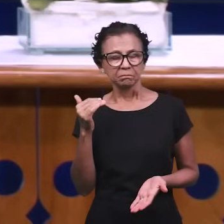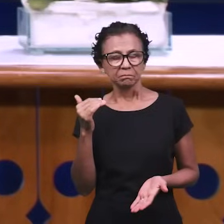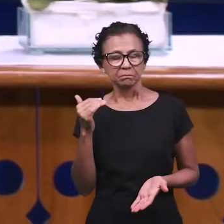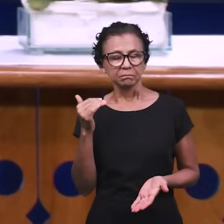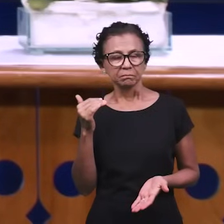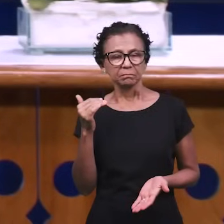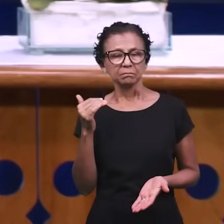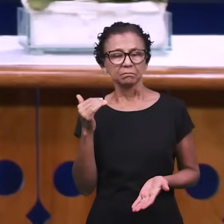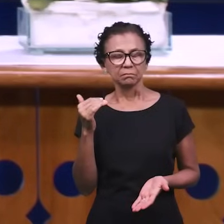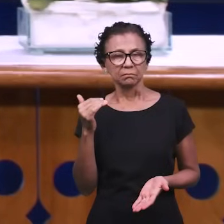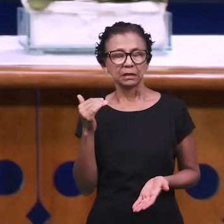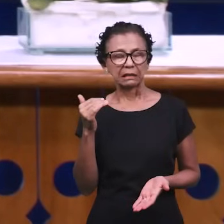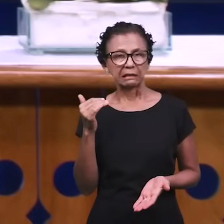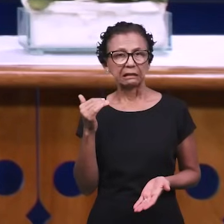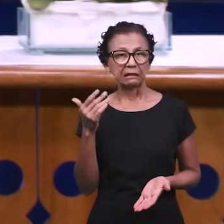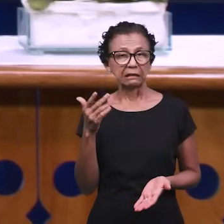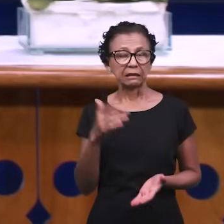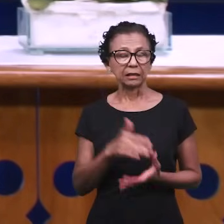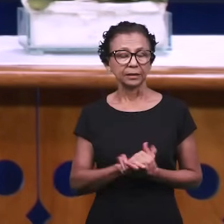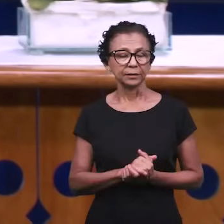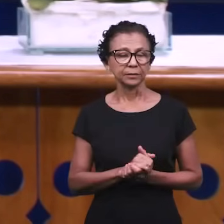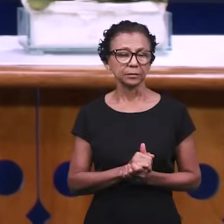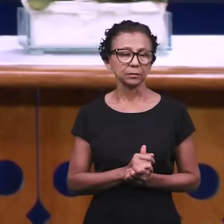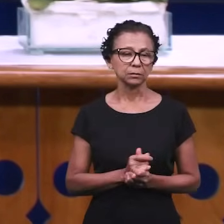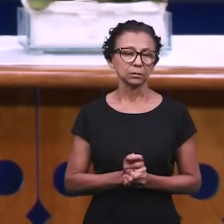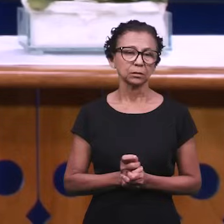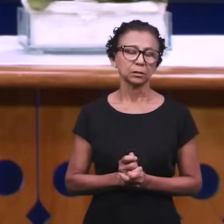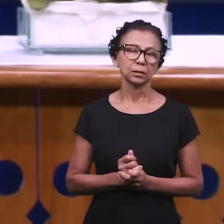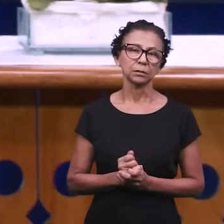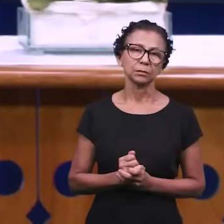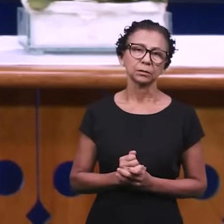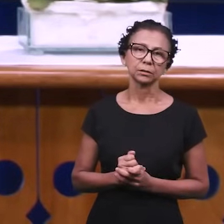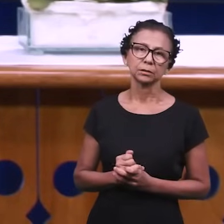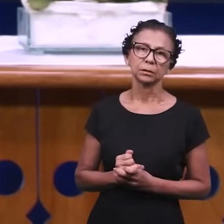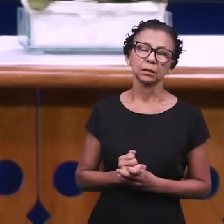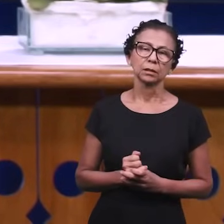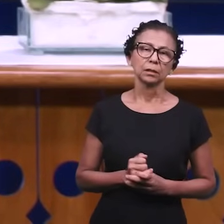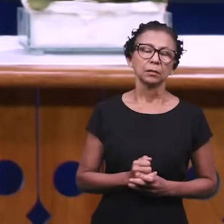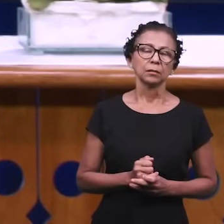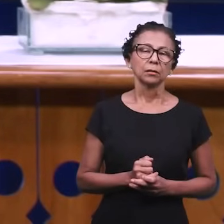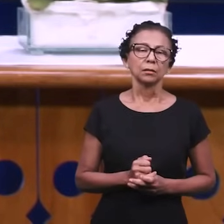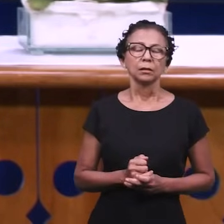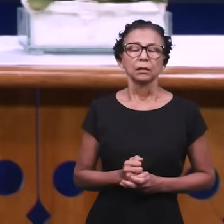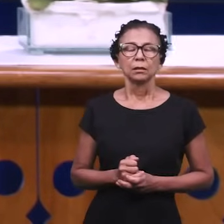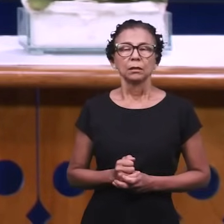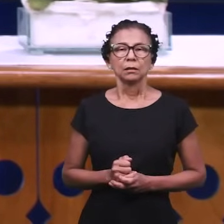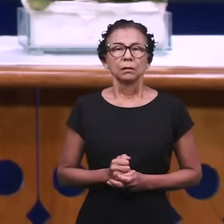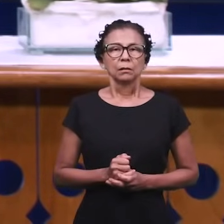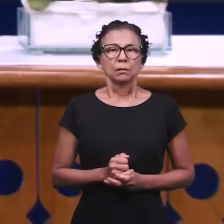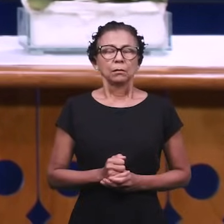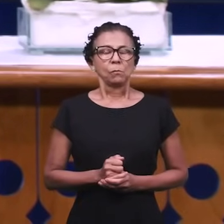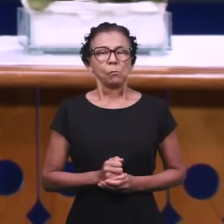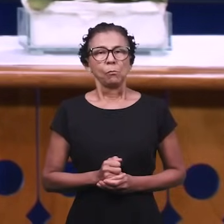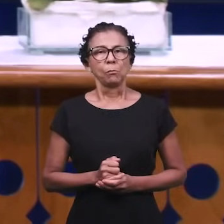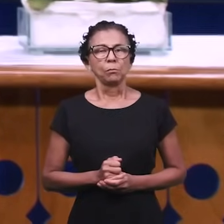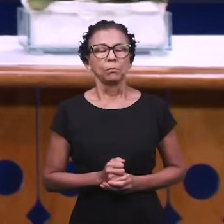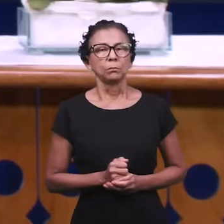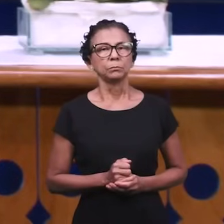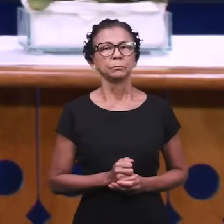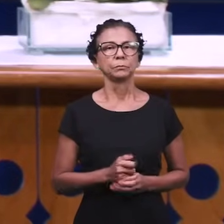Quando Jesus chegou, já era os 4 dias, né? Os 4 dias. E o cordeiro permanecia na